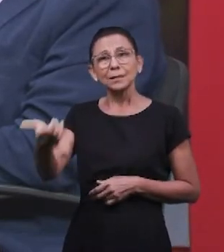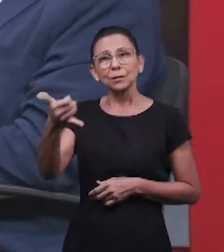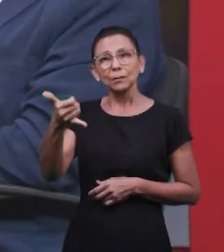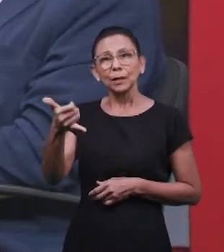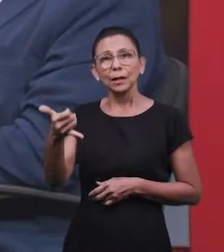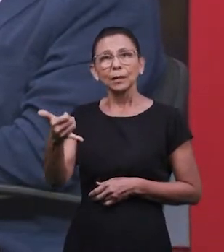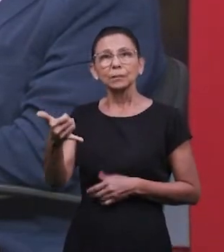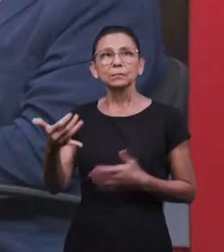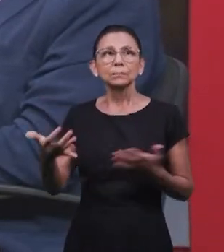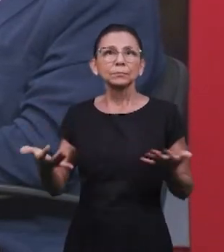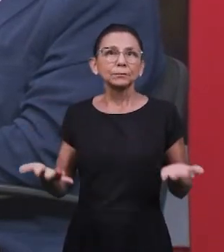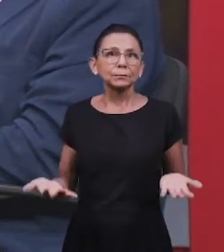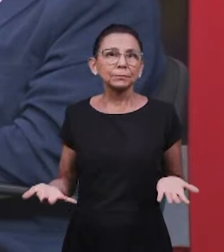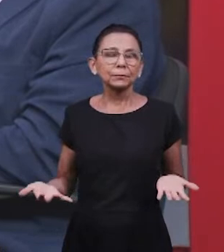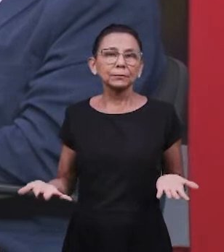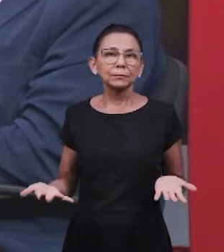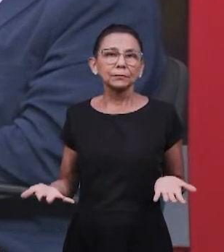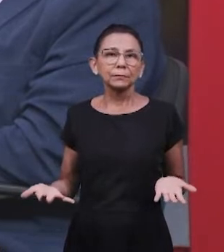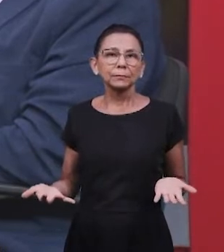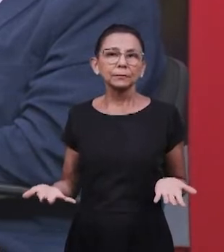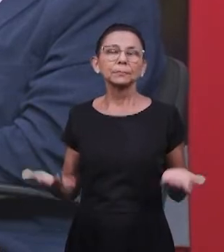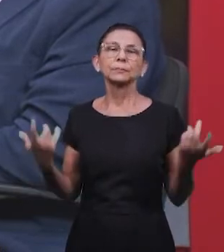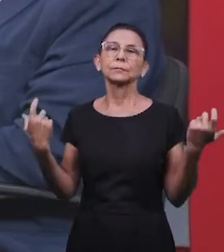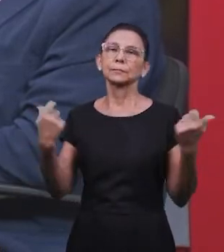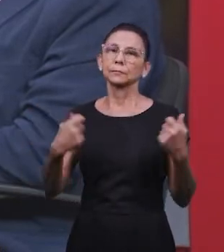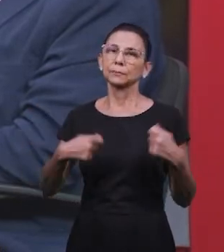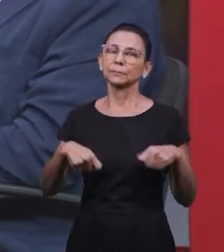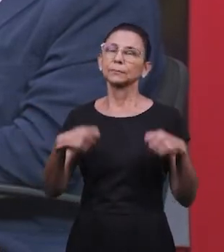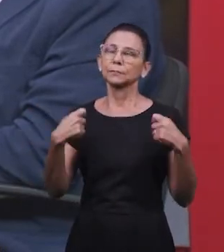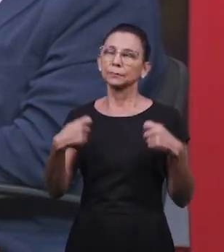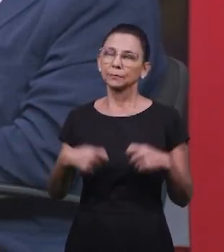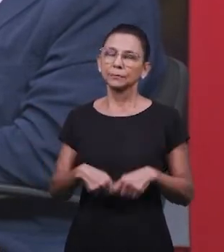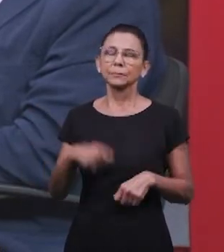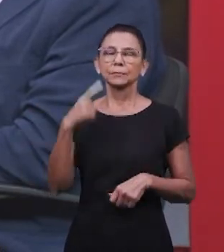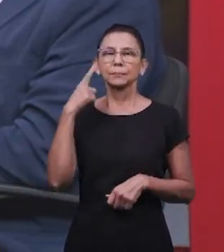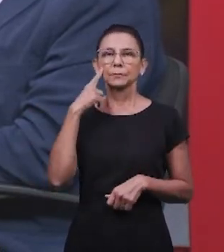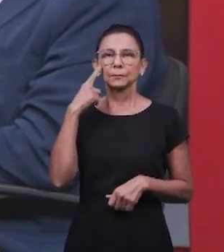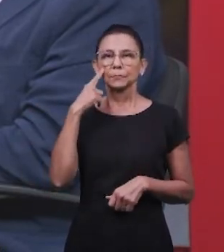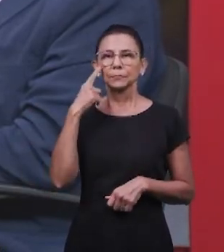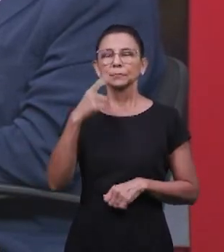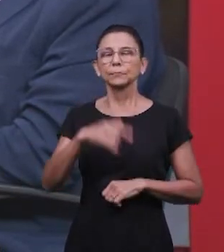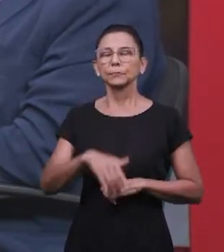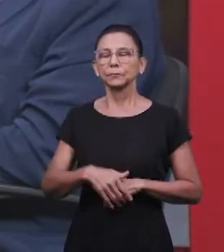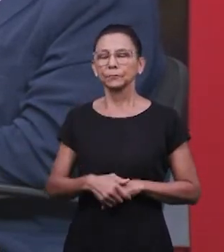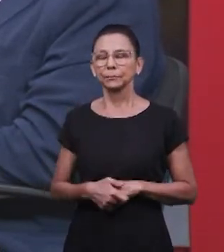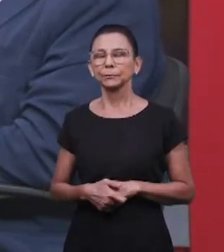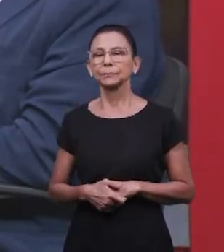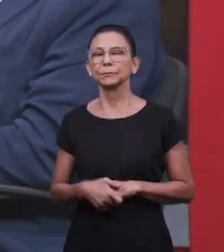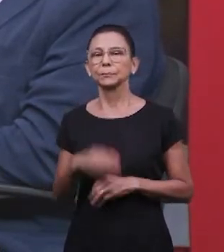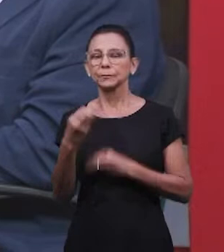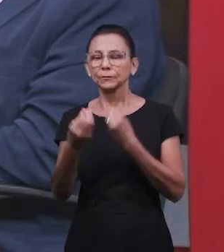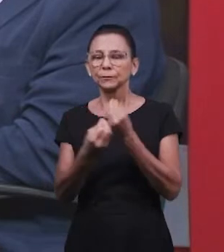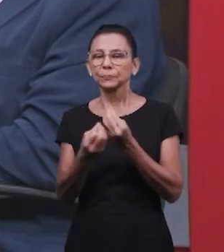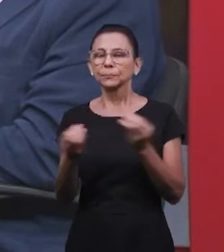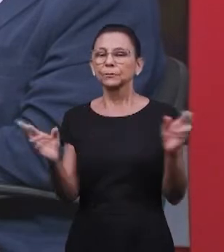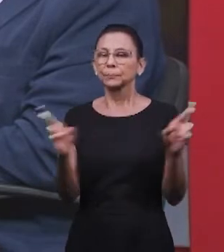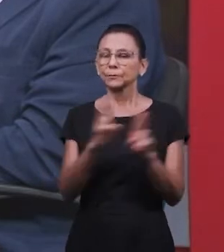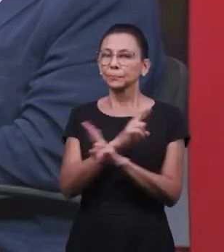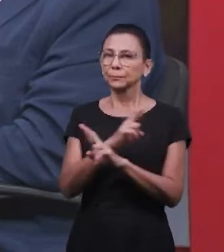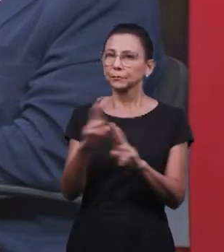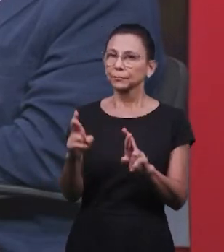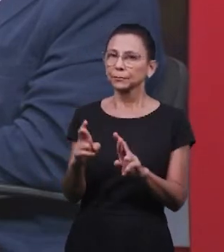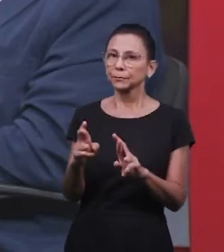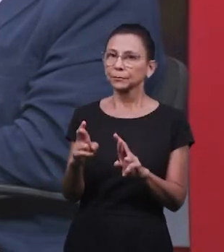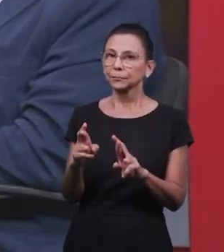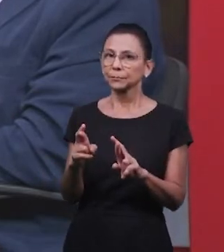gente precisa, nesse momento, né, cuidar de como tem sido esse nosso relacionamento, qual tem sido o nosso exemplo,